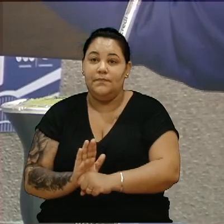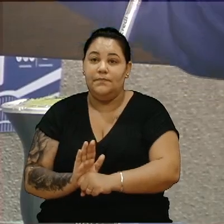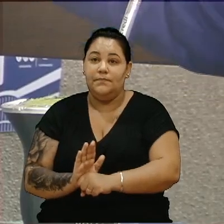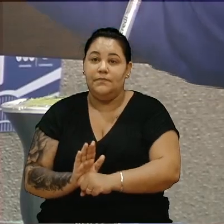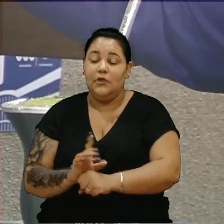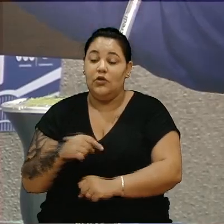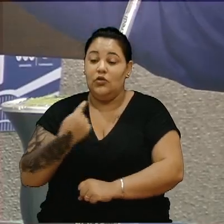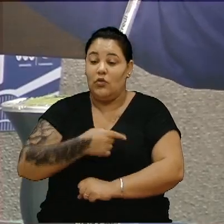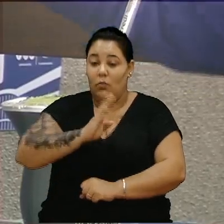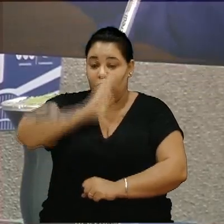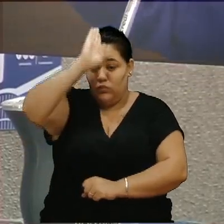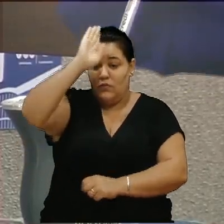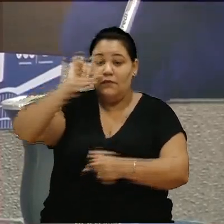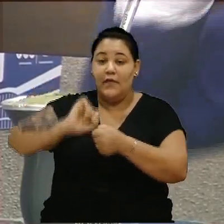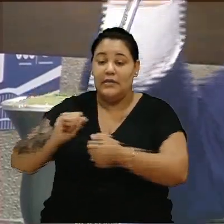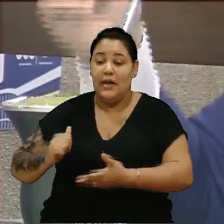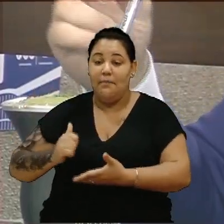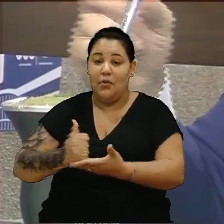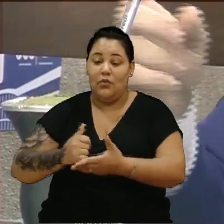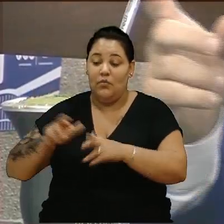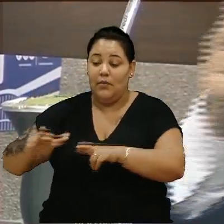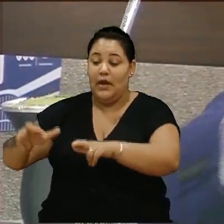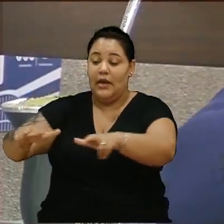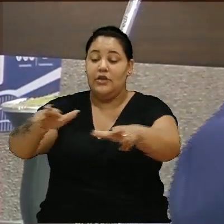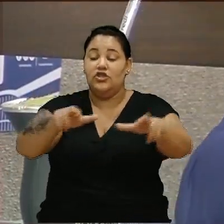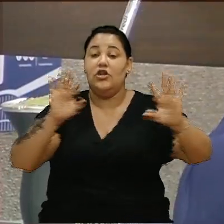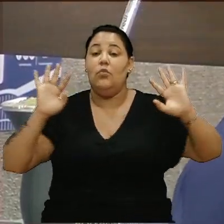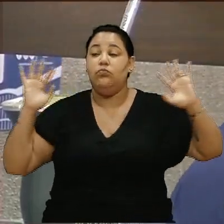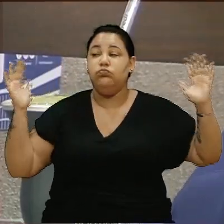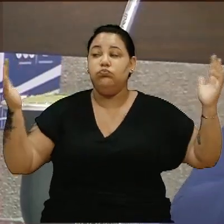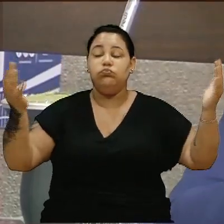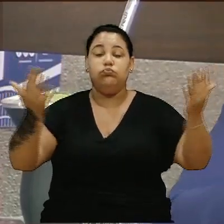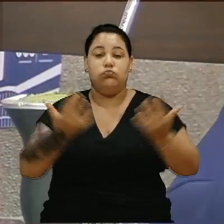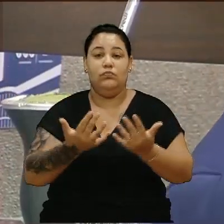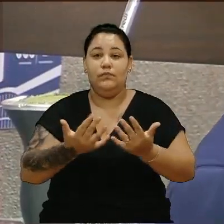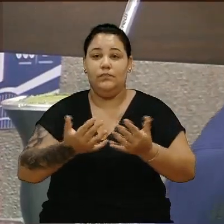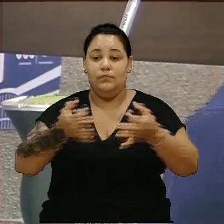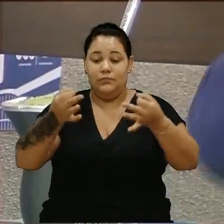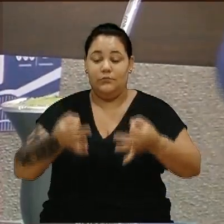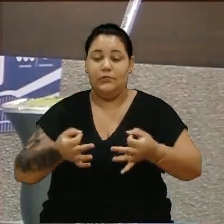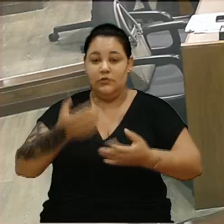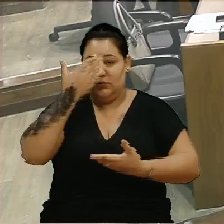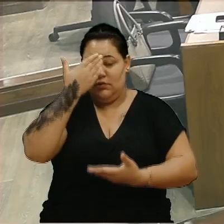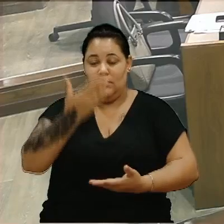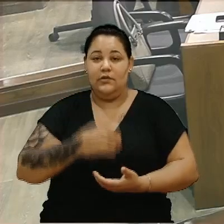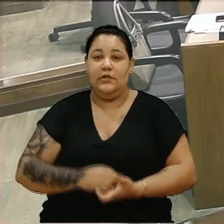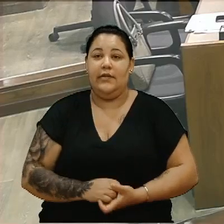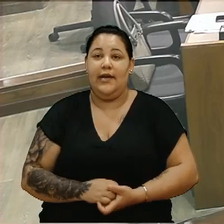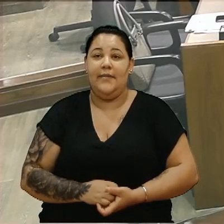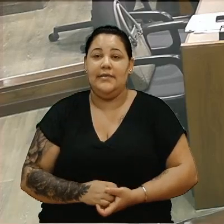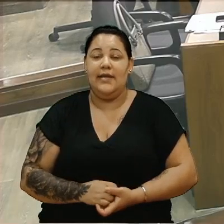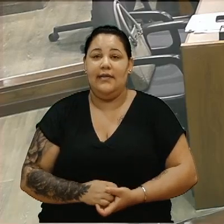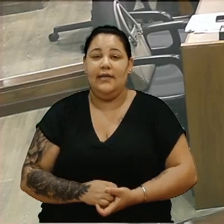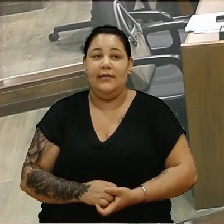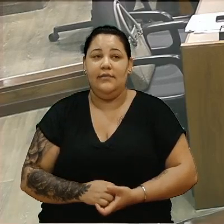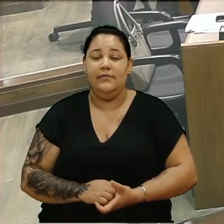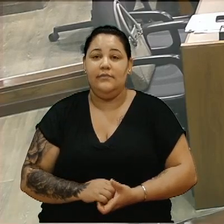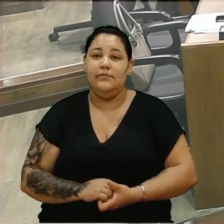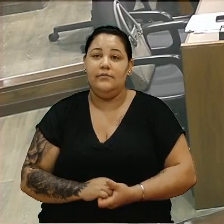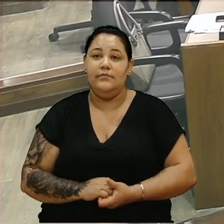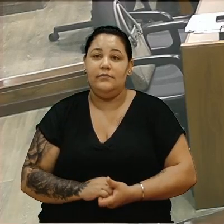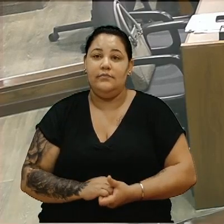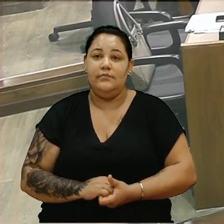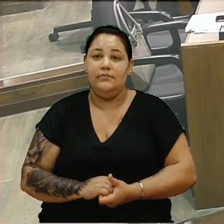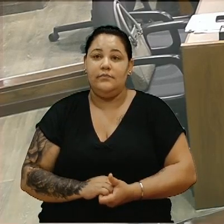Bombeiro faz apoio para as regiões circunvizinhas. Perfeito? Obrigado. Obrigado, vereador Capitão Ramon, também vereador Iago,